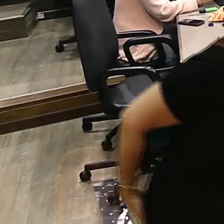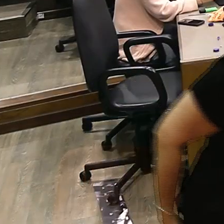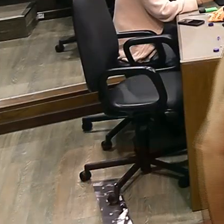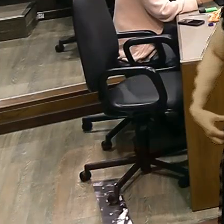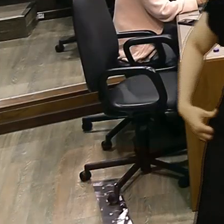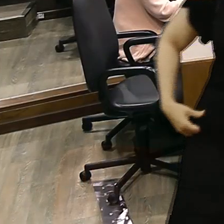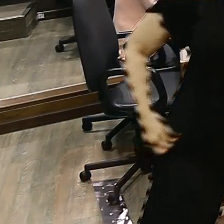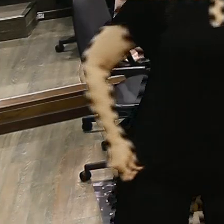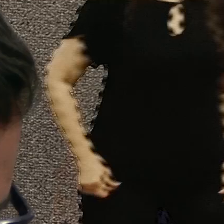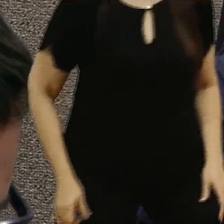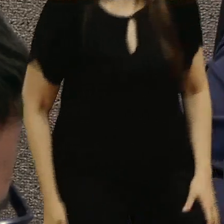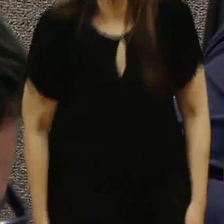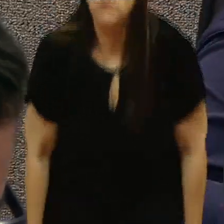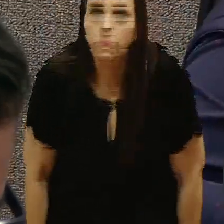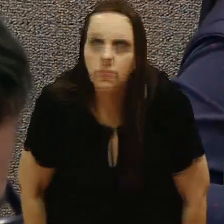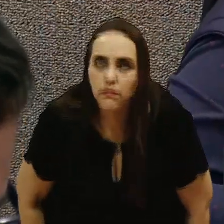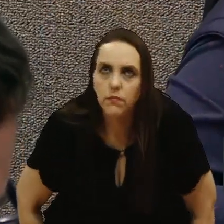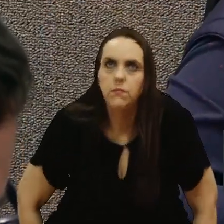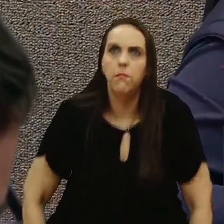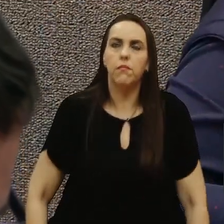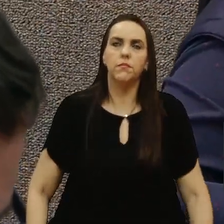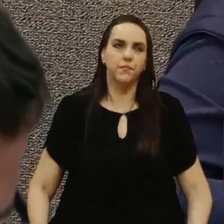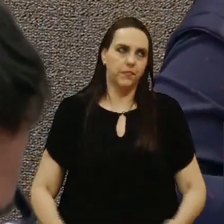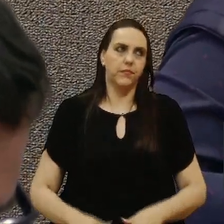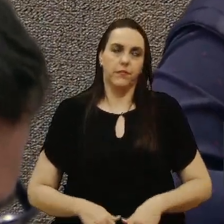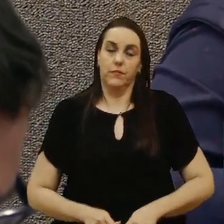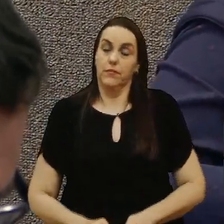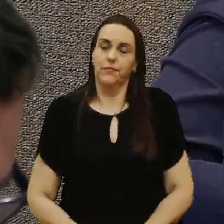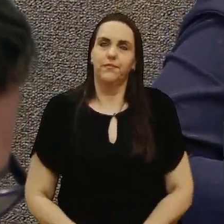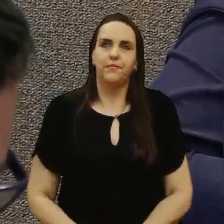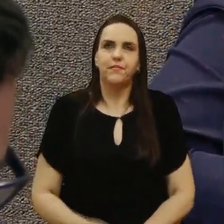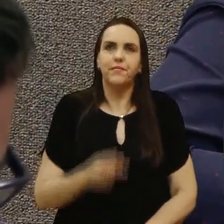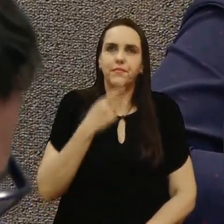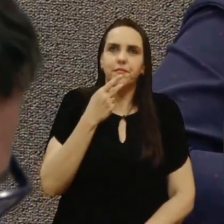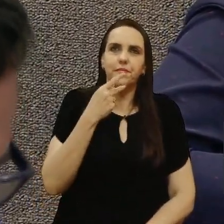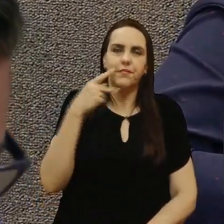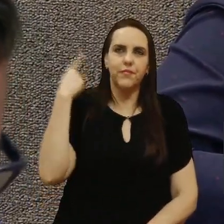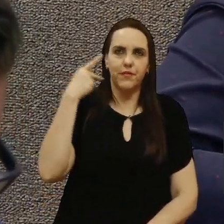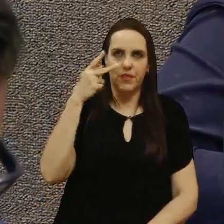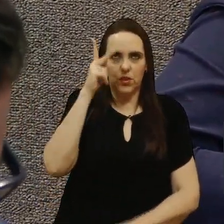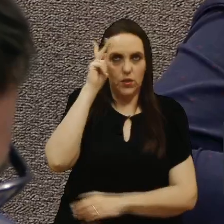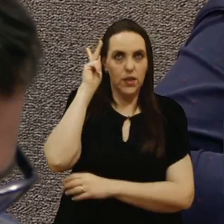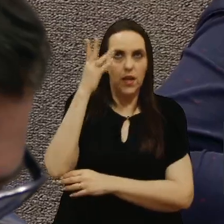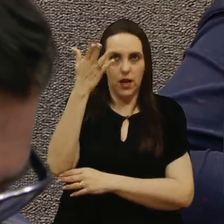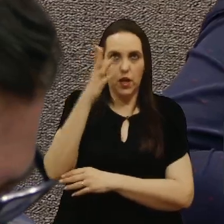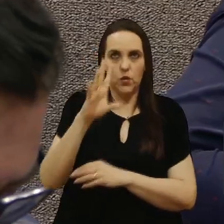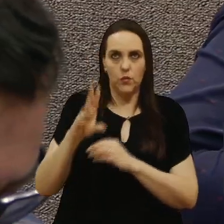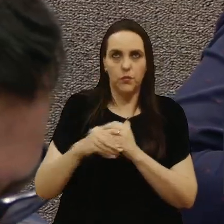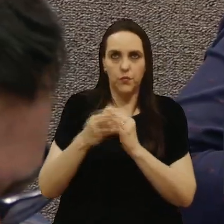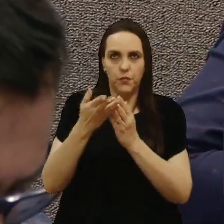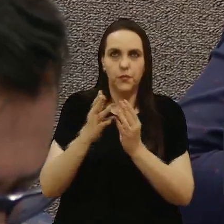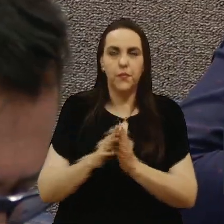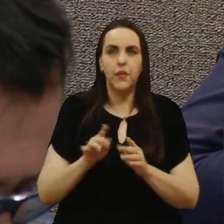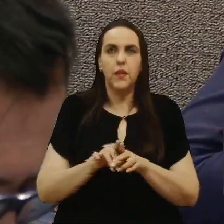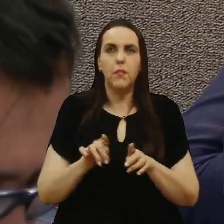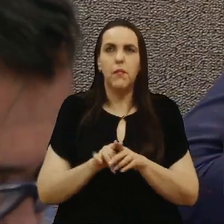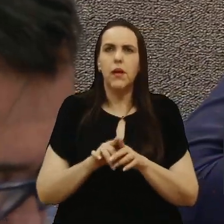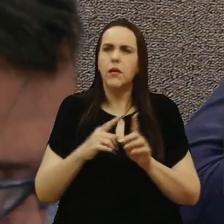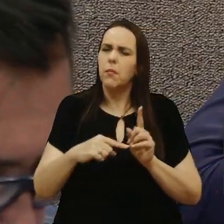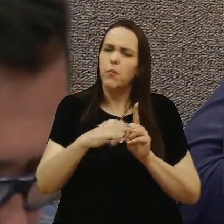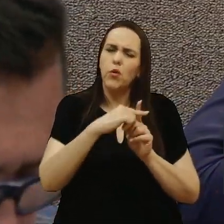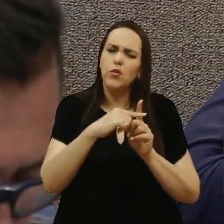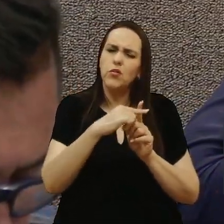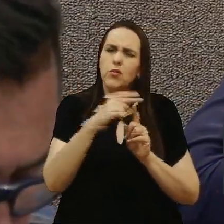Vereador Daniel, eu vou ficar com a parte da fala do vereador Iago, naquele do positivismo com relação à pista